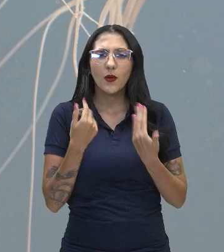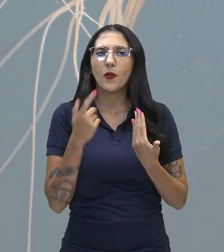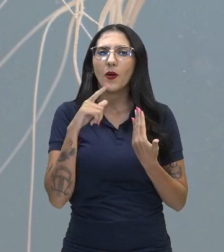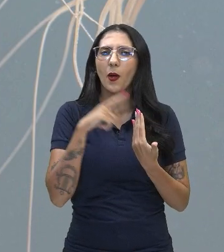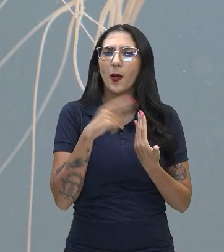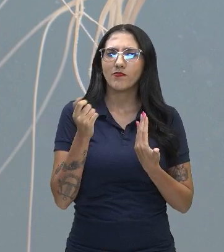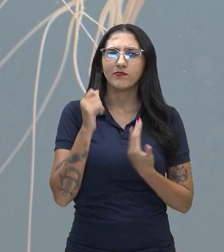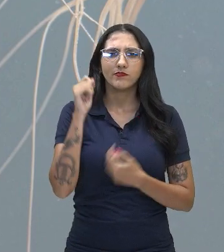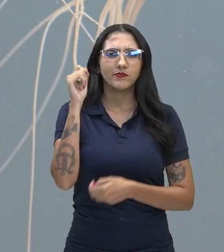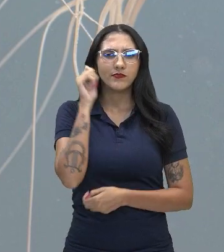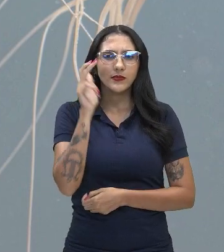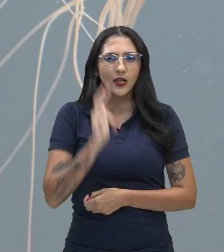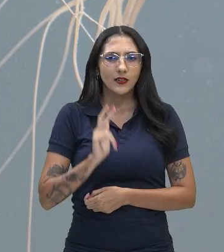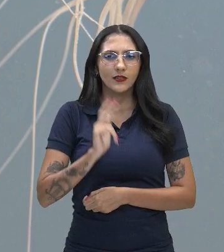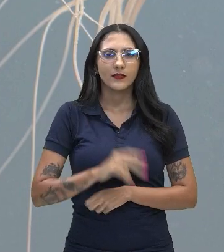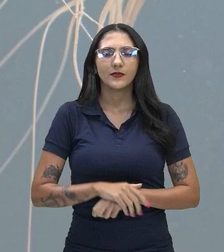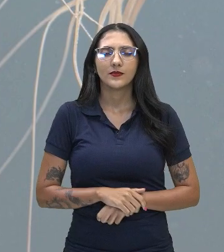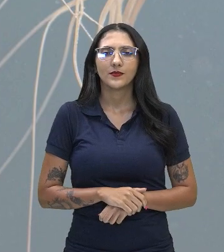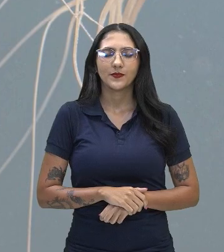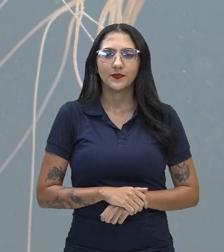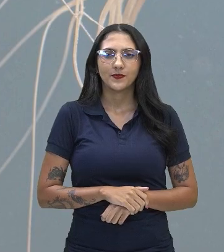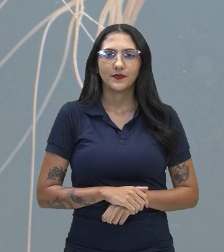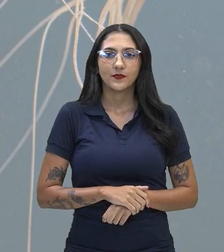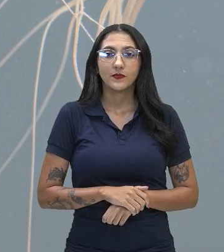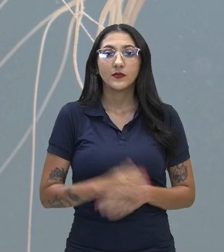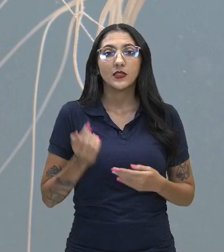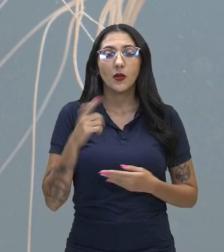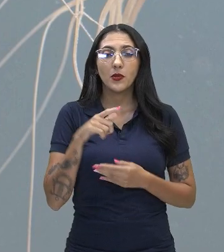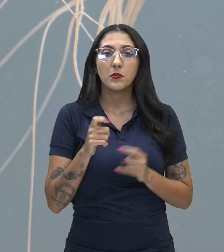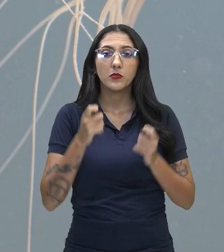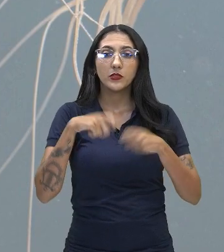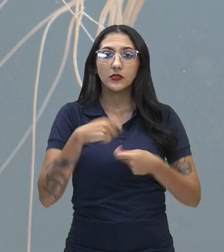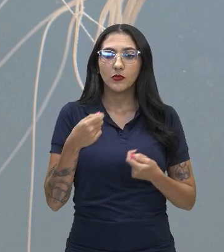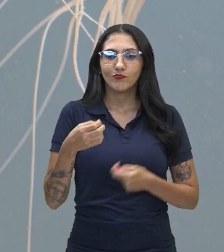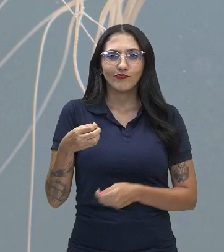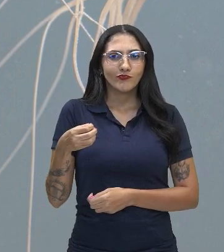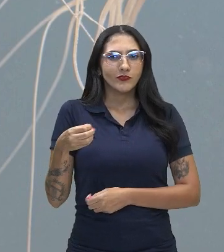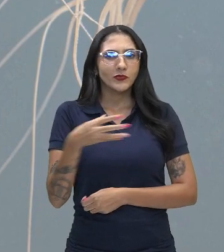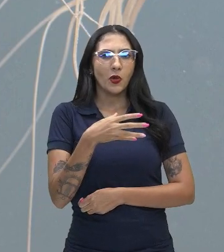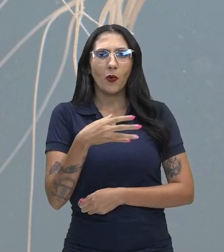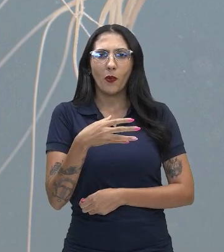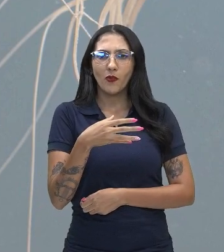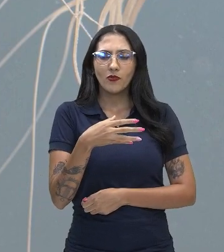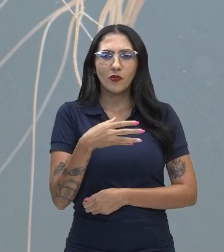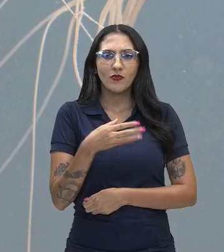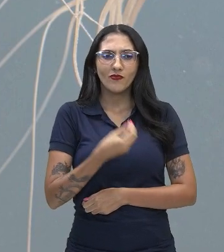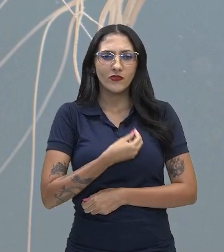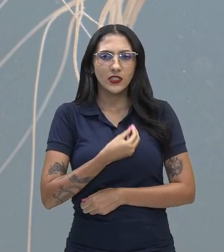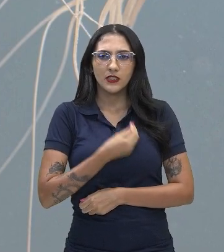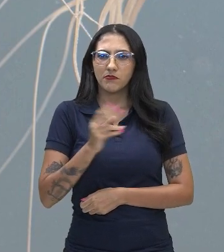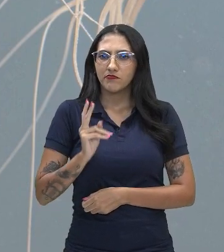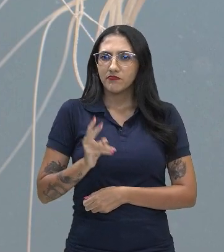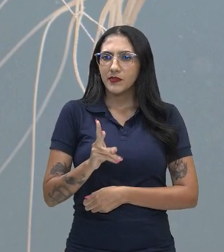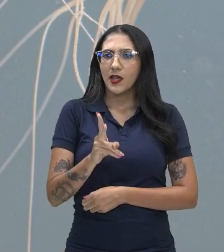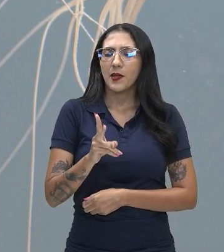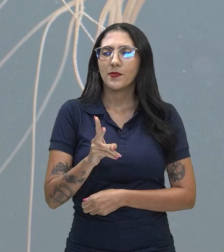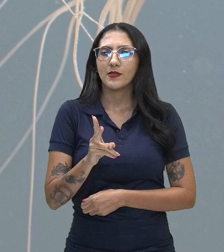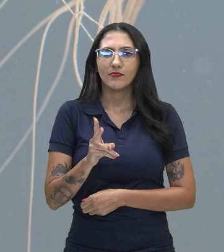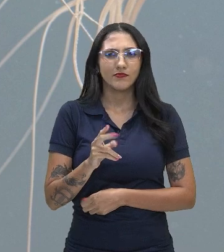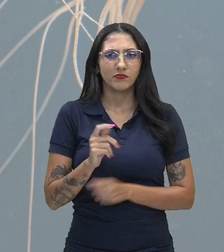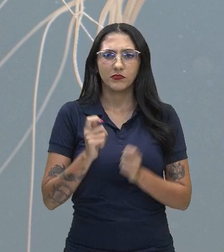vamos ver. Ele pode voltar à juventude, tá bom? Depois de ter se tornado um adulto. Então ele volta a